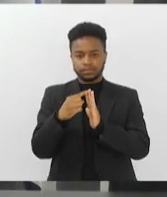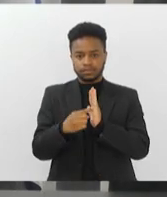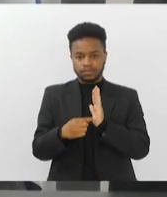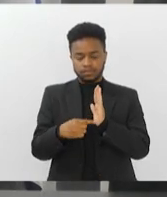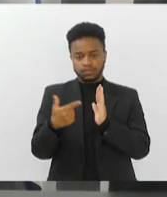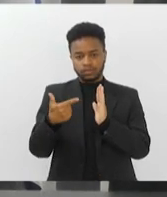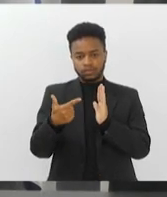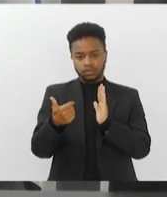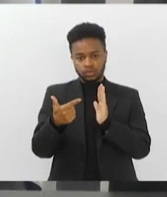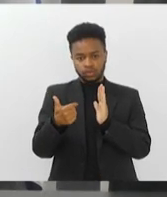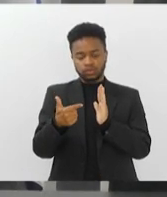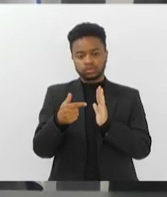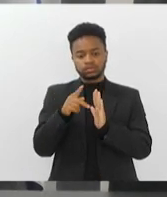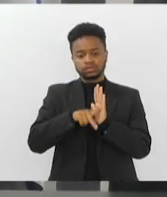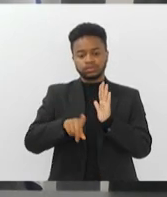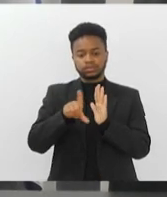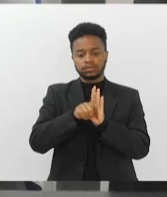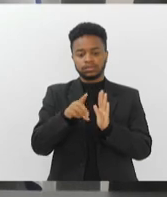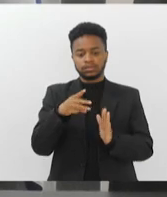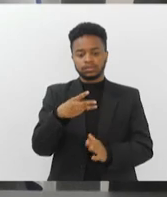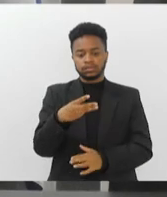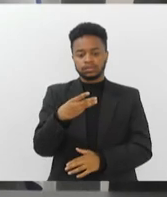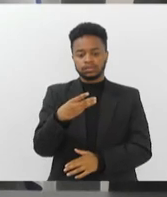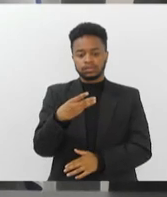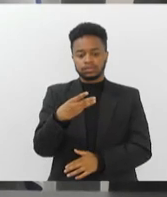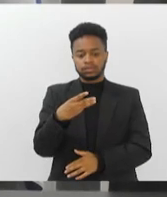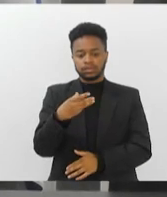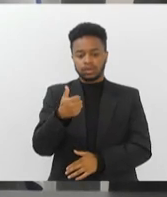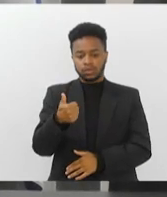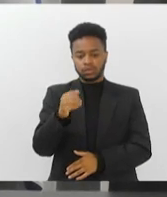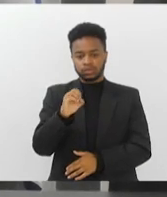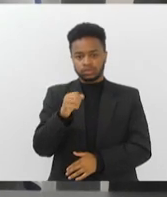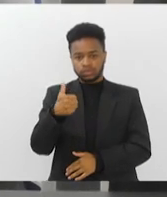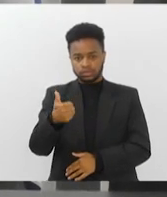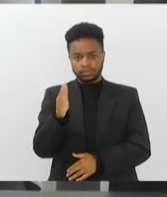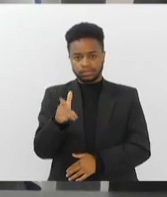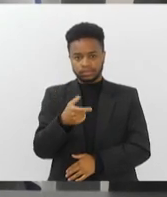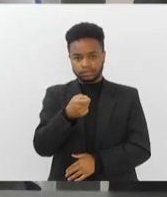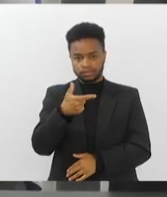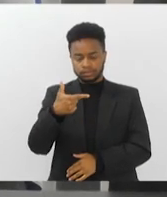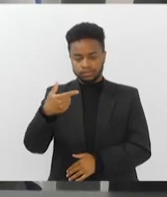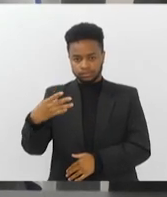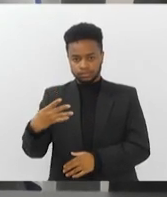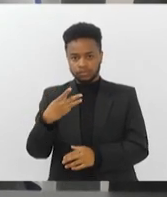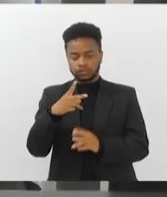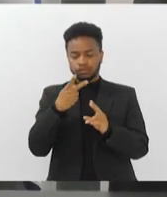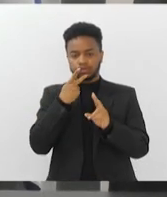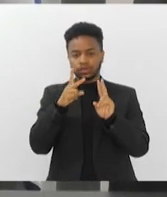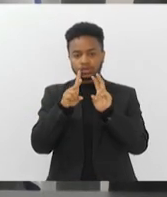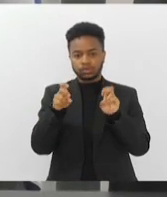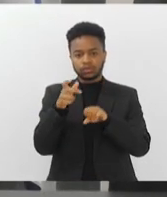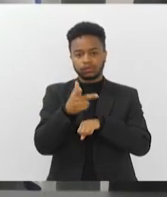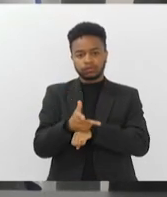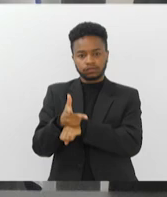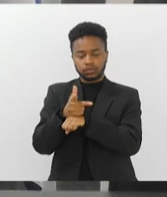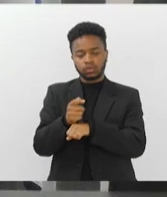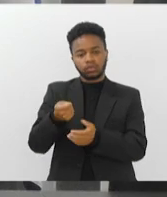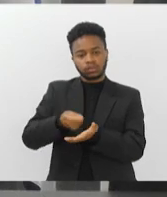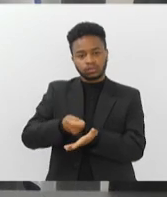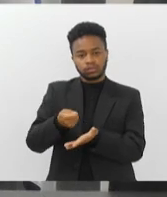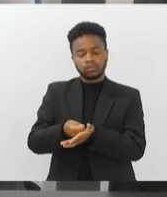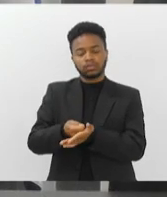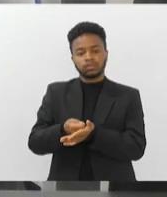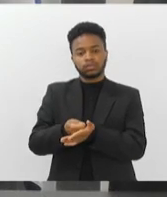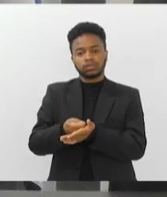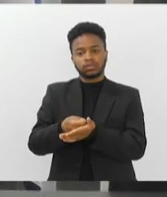pauta, projeto de lei 3101 de 24, de autoria do deputado Elton Cristo, que dispõe sobre a obrigatoriedade da instalação de câmeras de vídeo para monitoramento